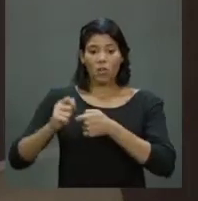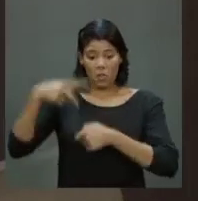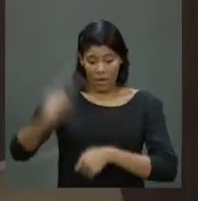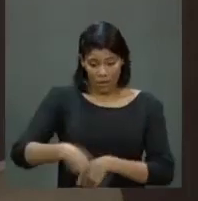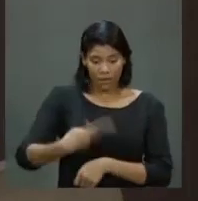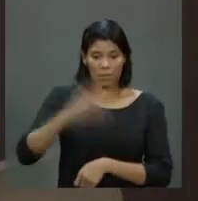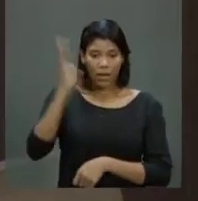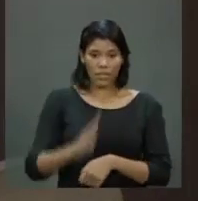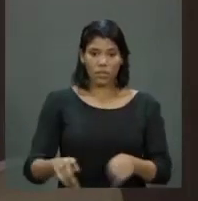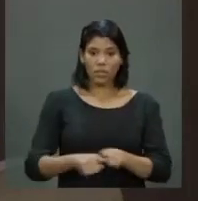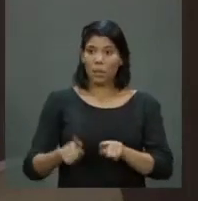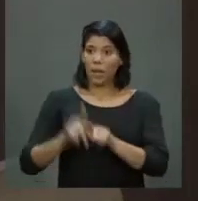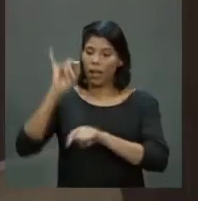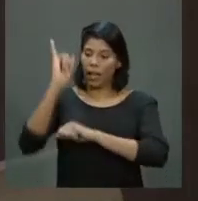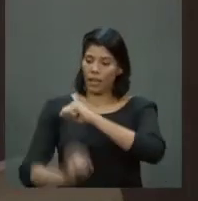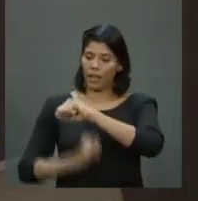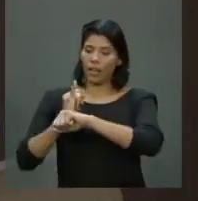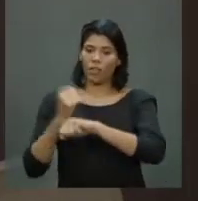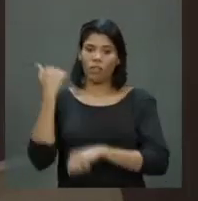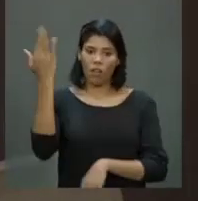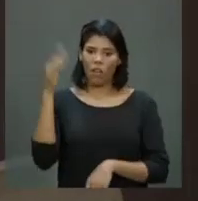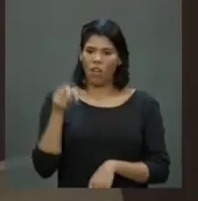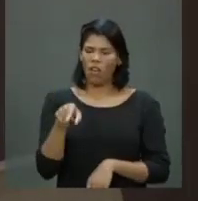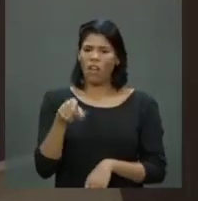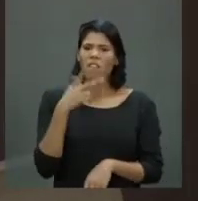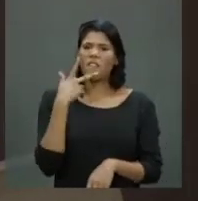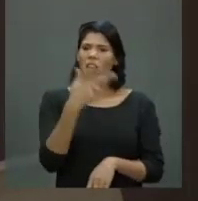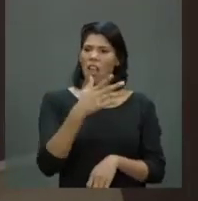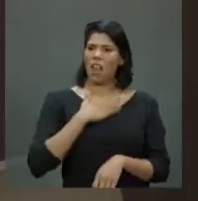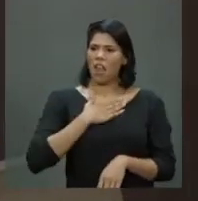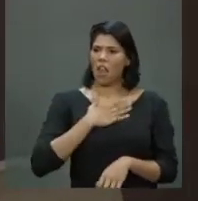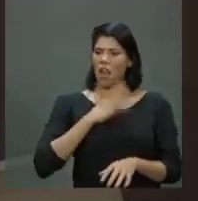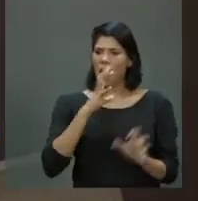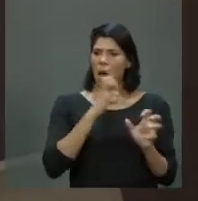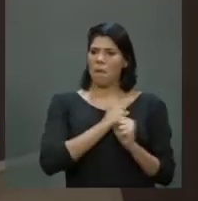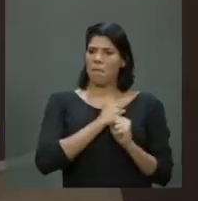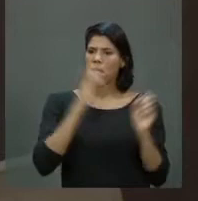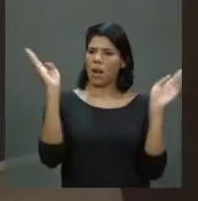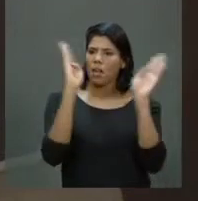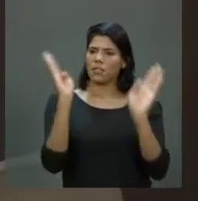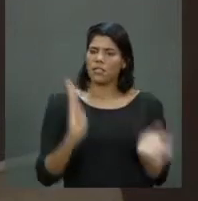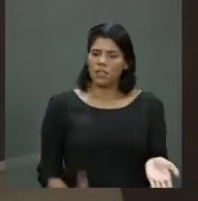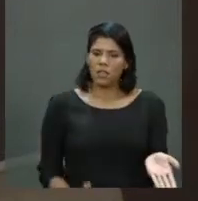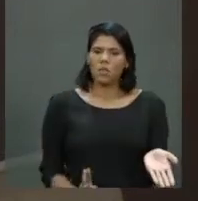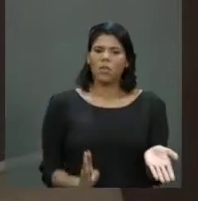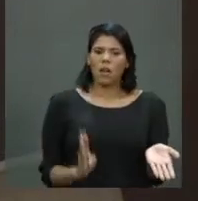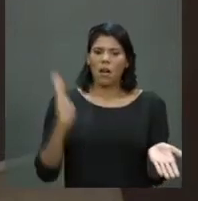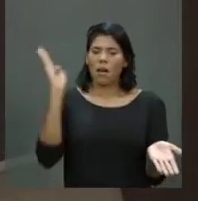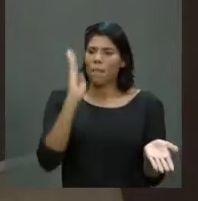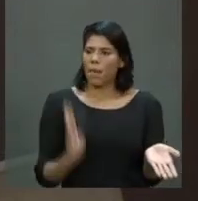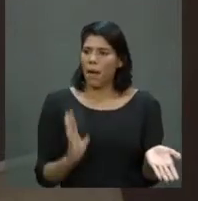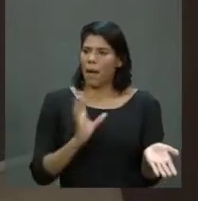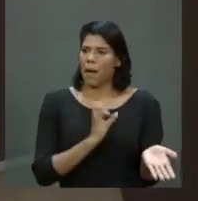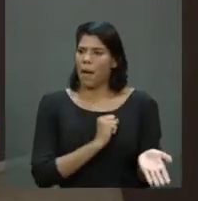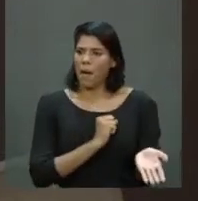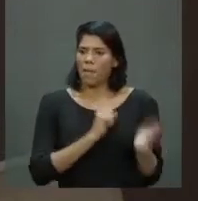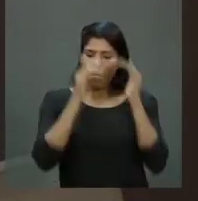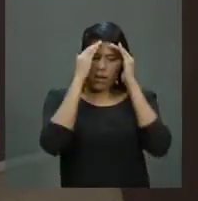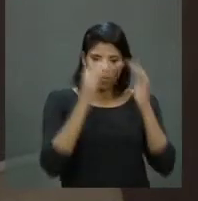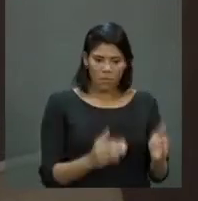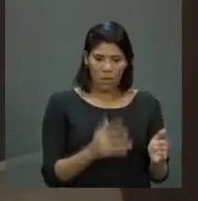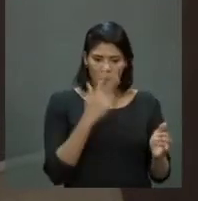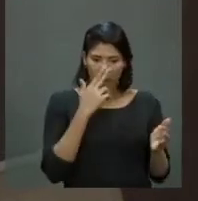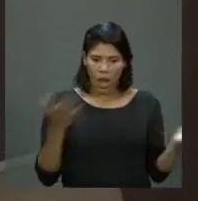internacional. Ele, que se dizia patriota, se coloca de joelhos diante dos americanos. Não é um